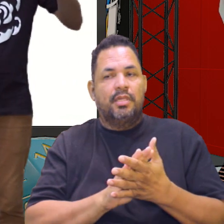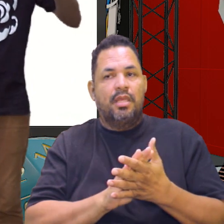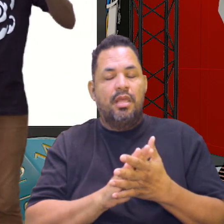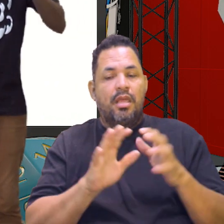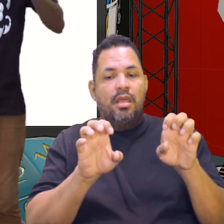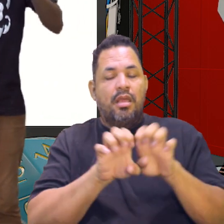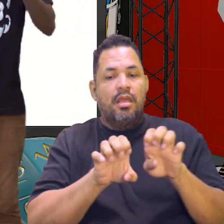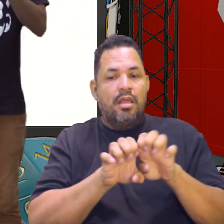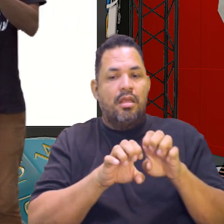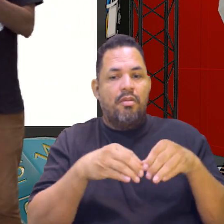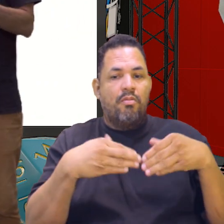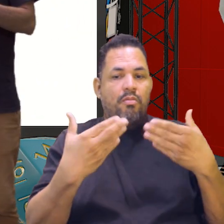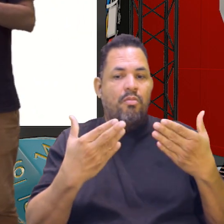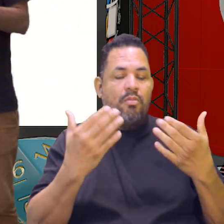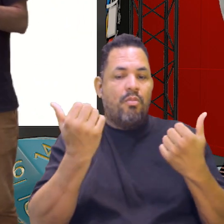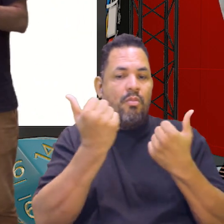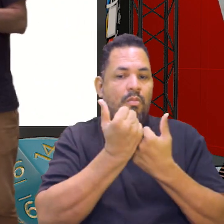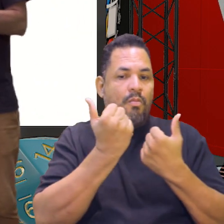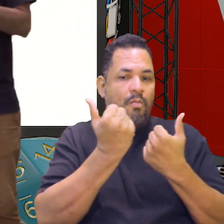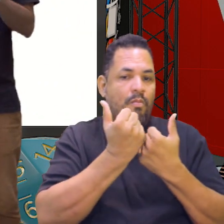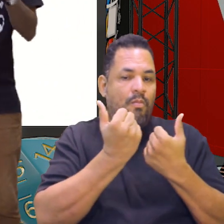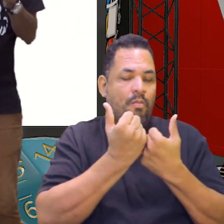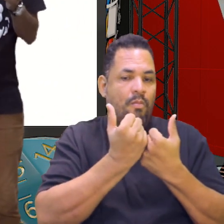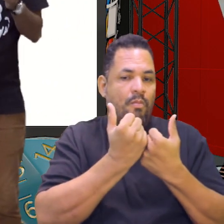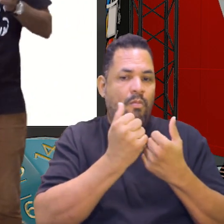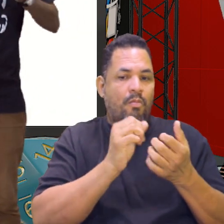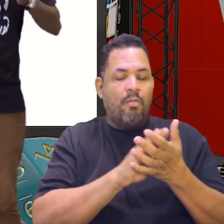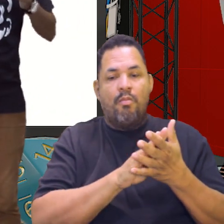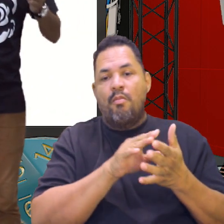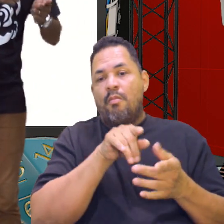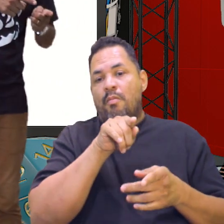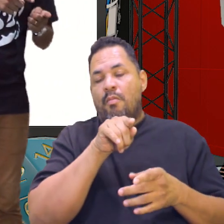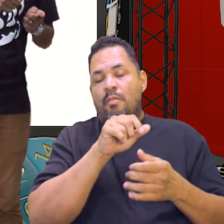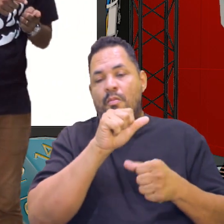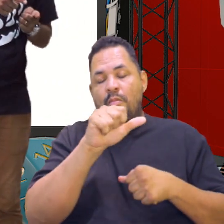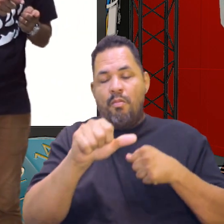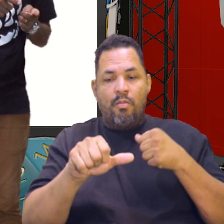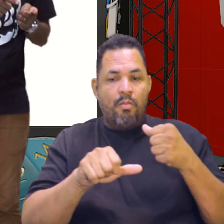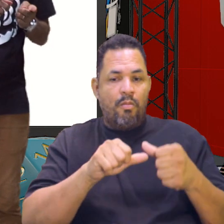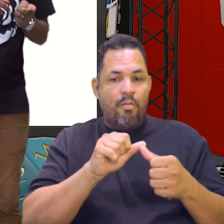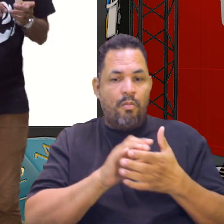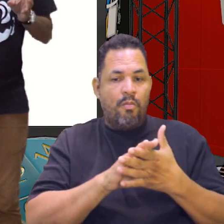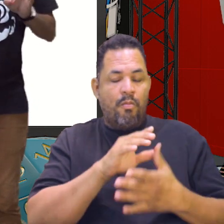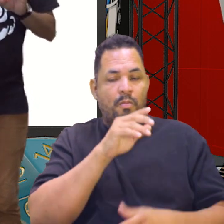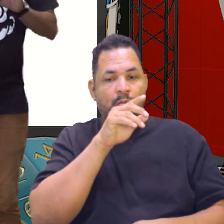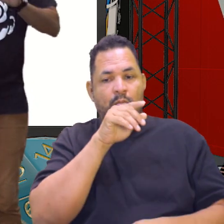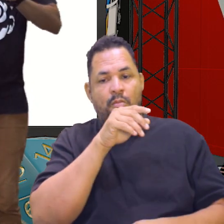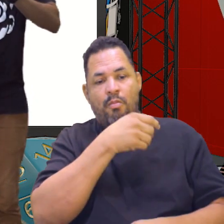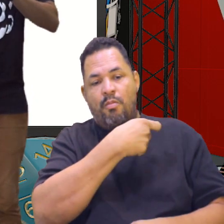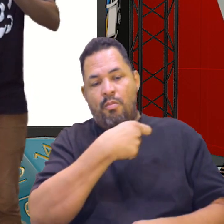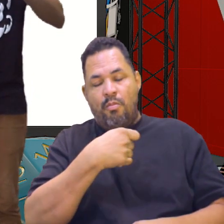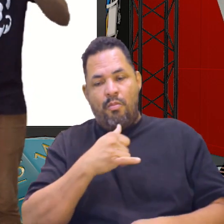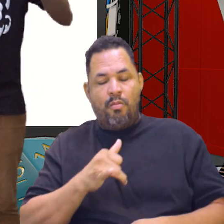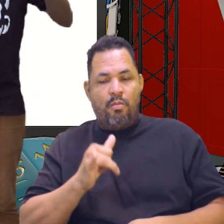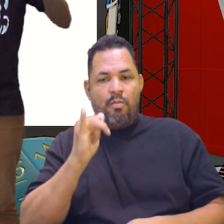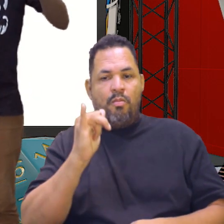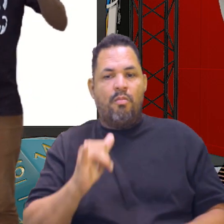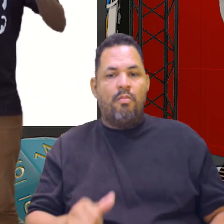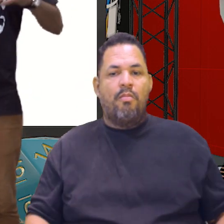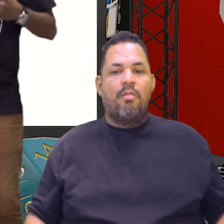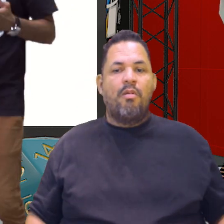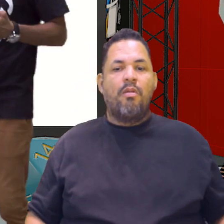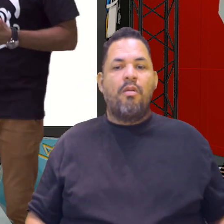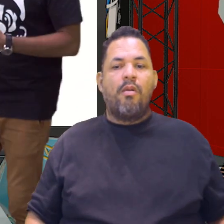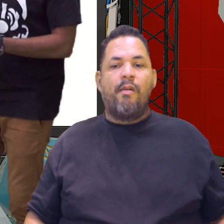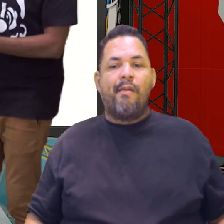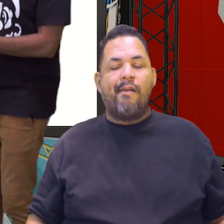reta todinha, substituímos o valor do ponto no lugar do x e do y. Daí agora já temos só números.